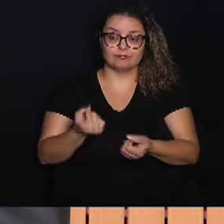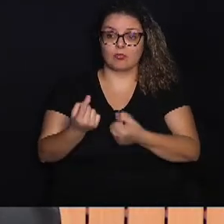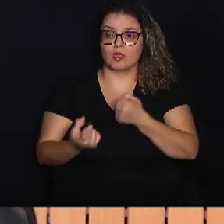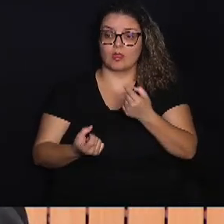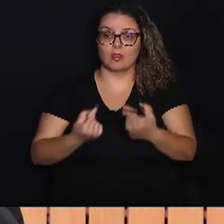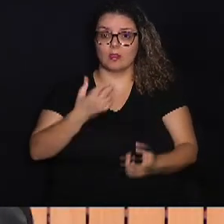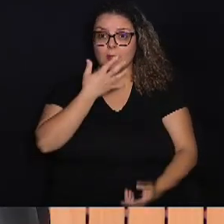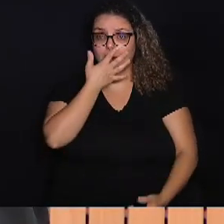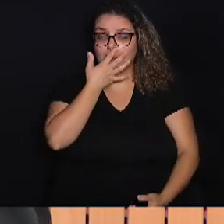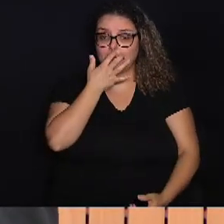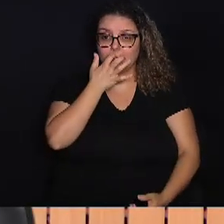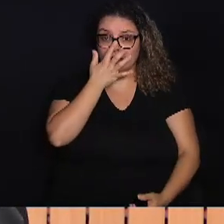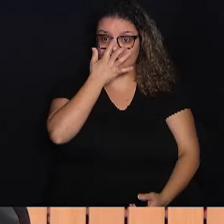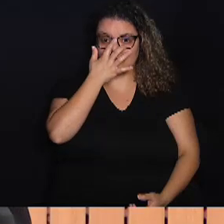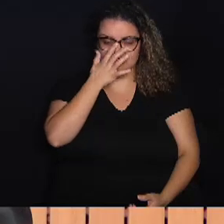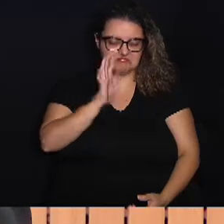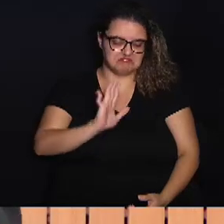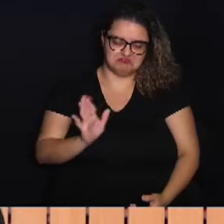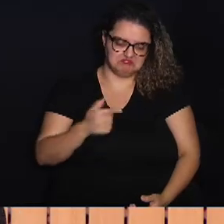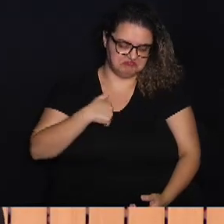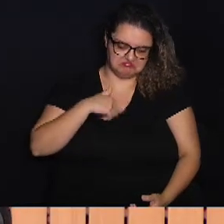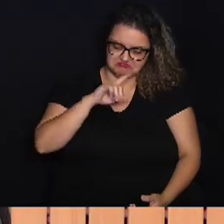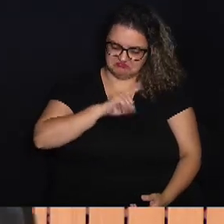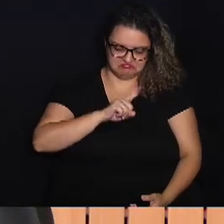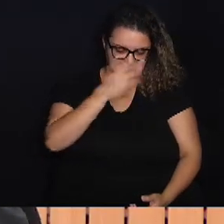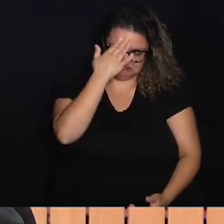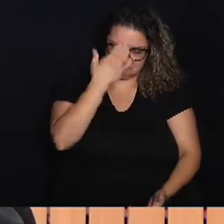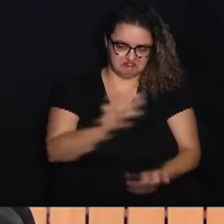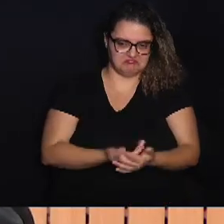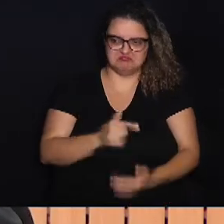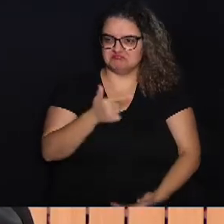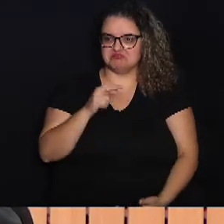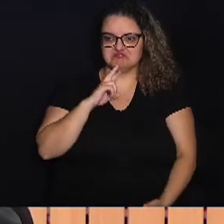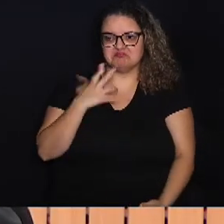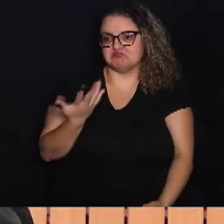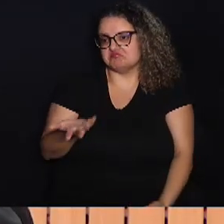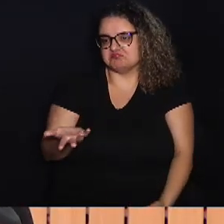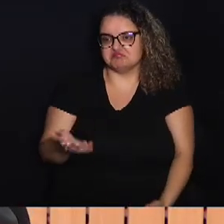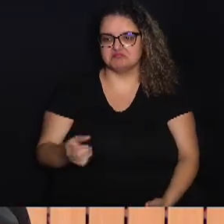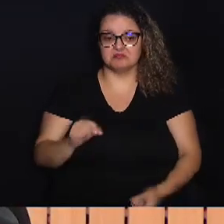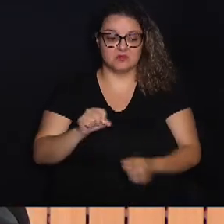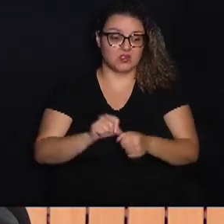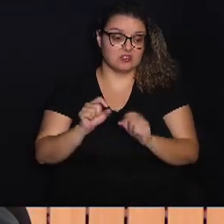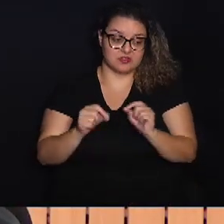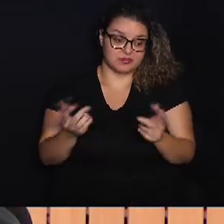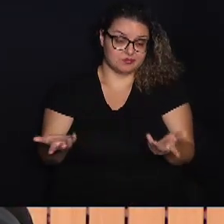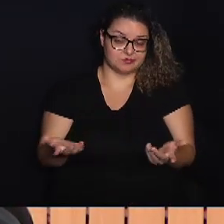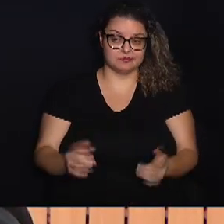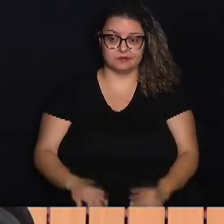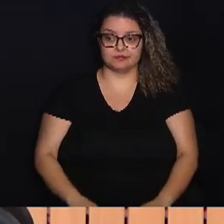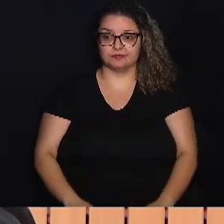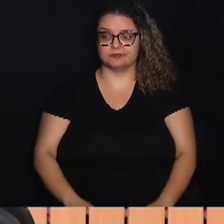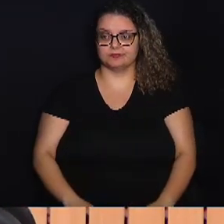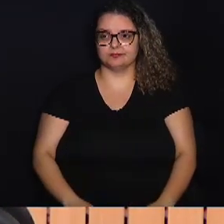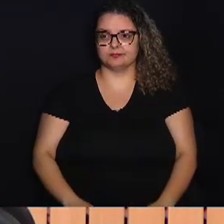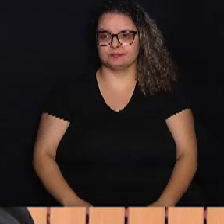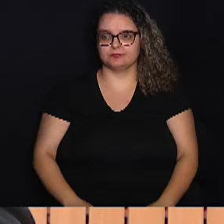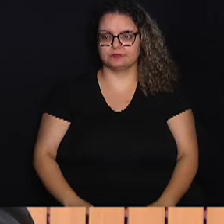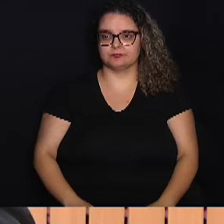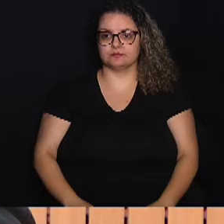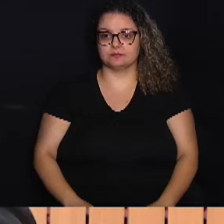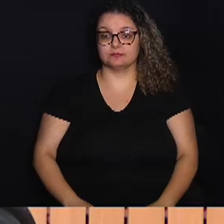eh diz olha eu não acredito mais não vai ter solução peço a vocês que